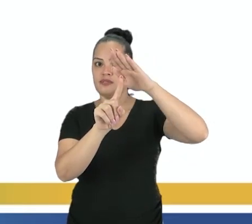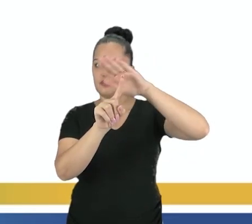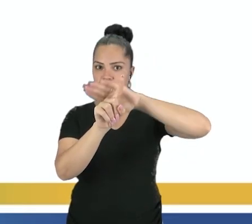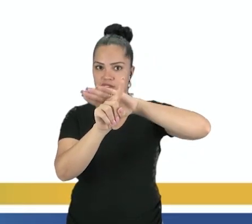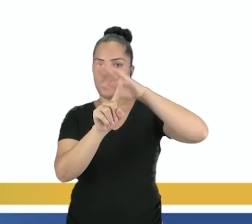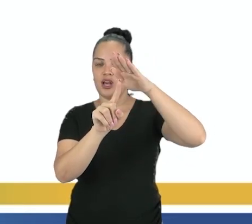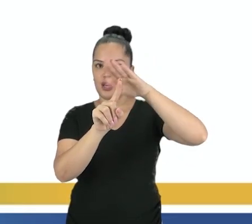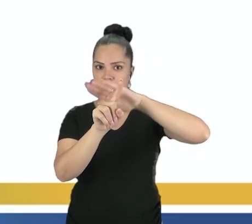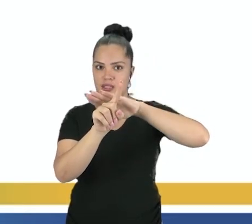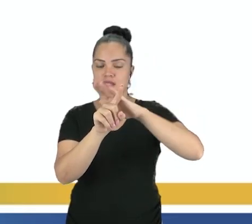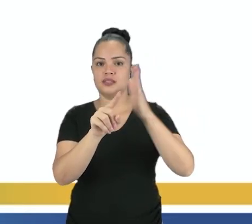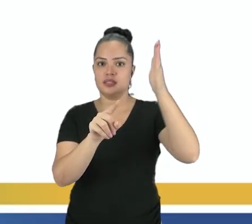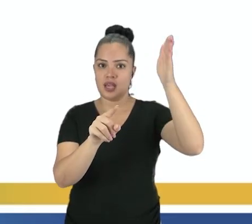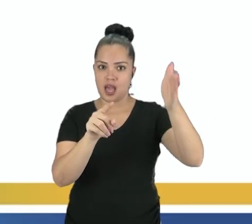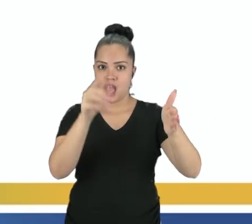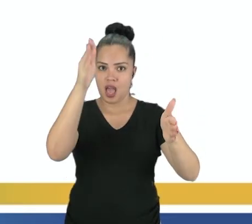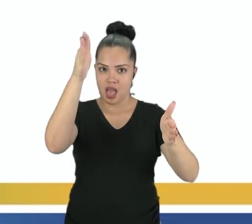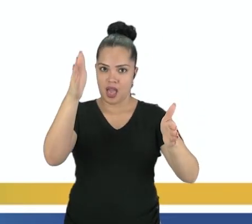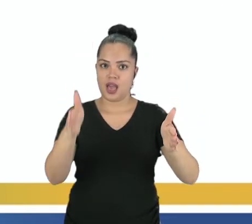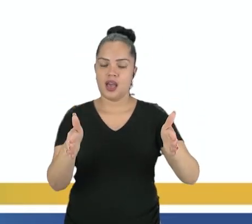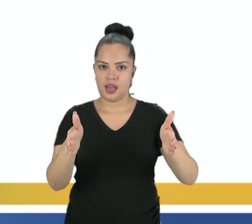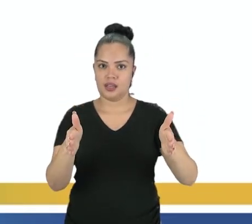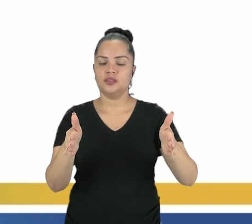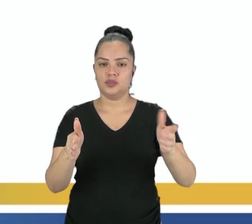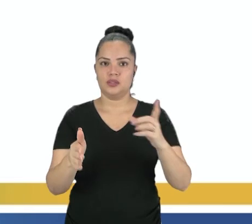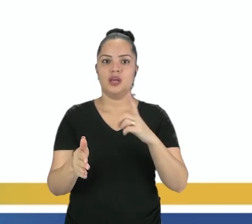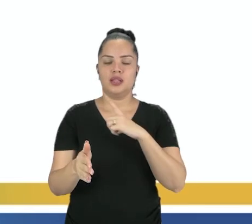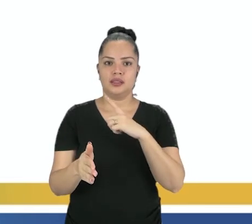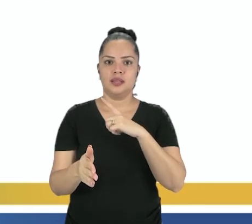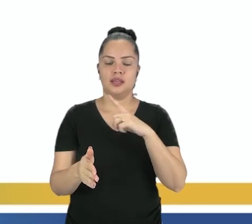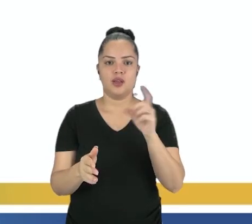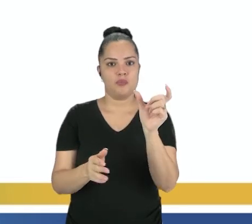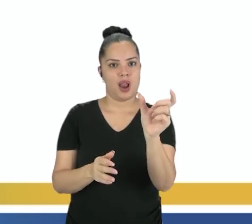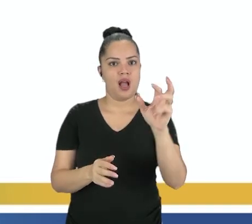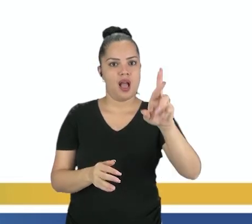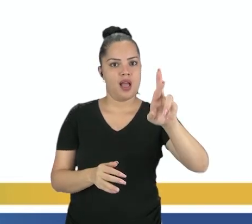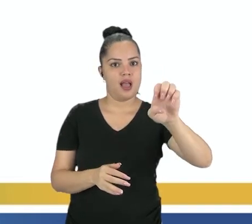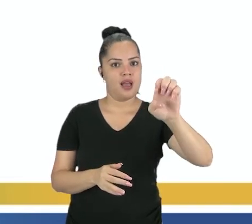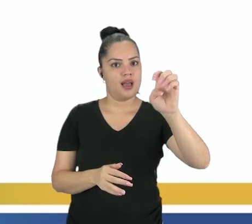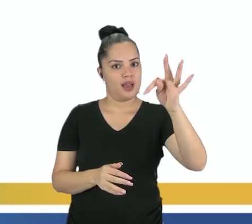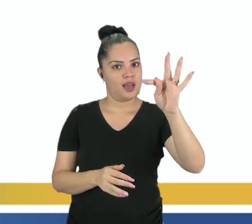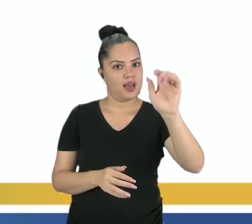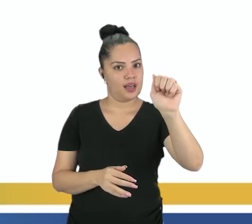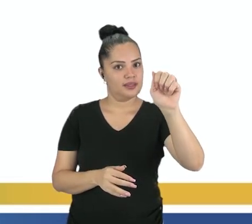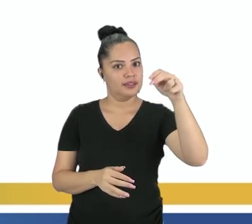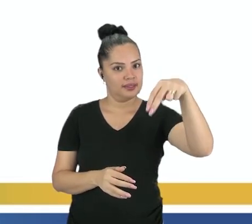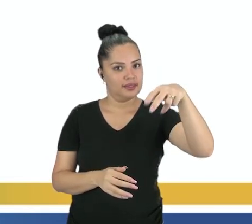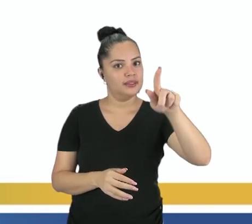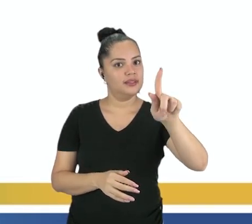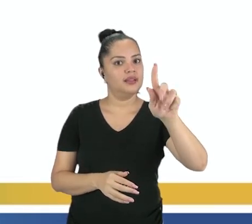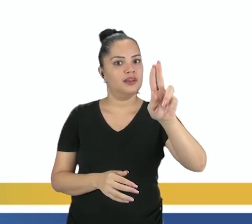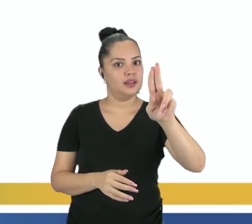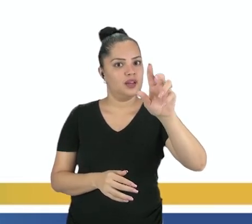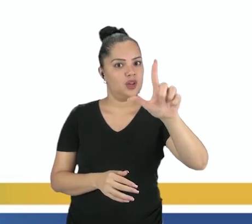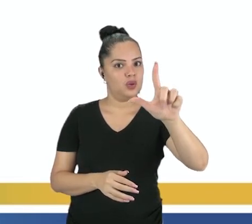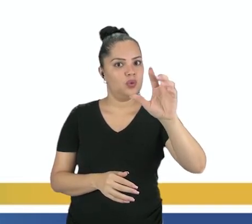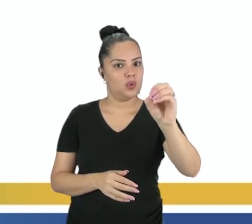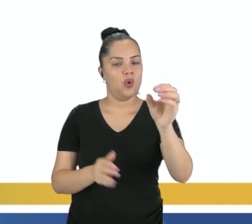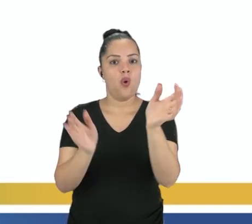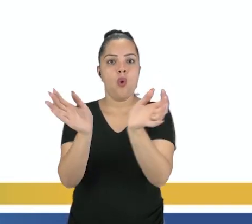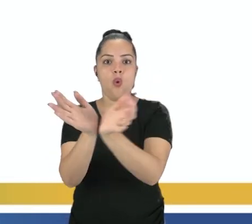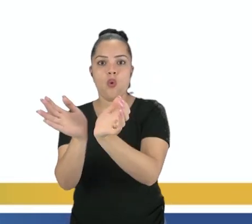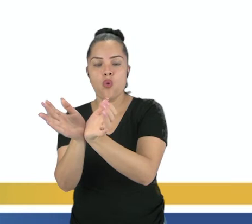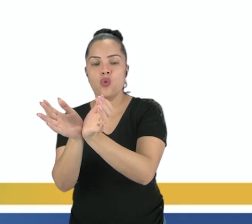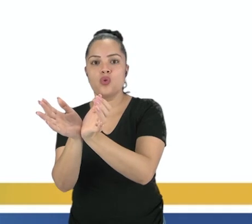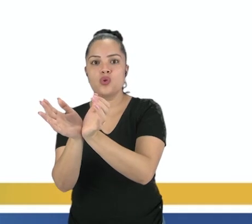no poliedro reto, serão sempre retângulos, ok? Já os poliedros em azul, pessoal,